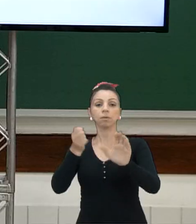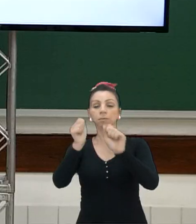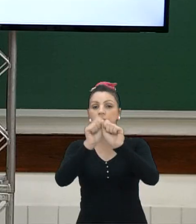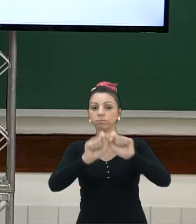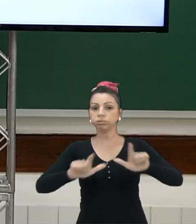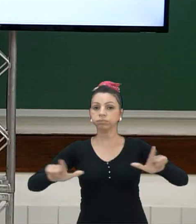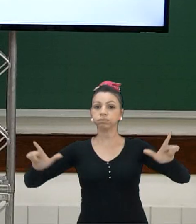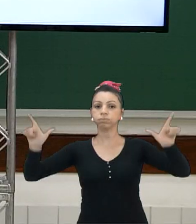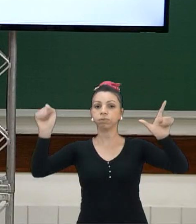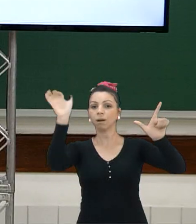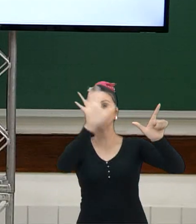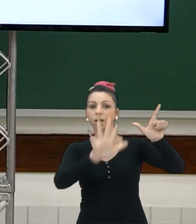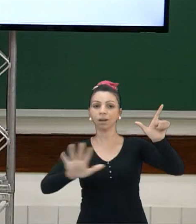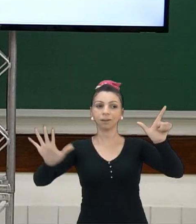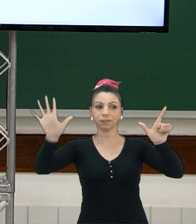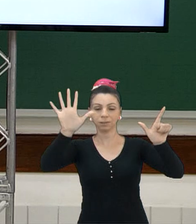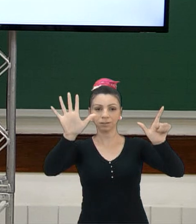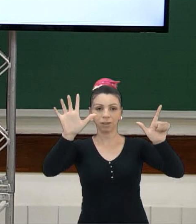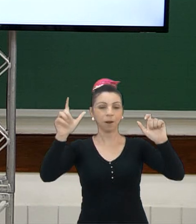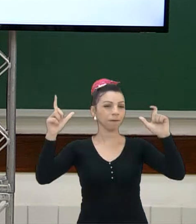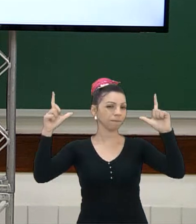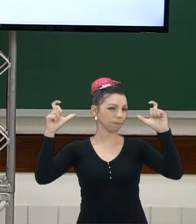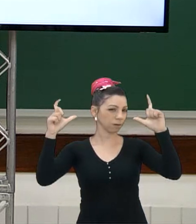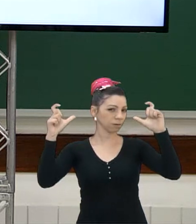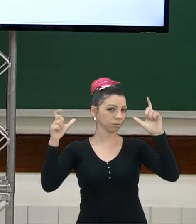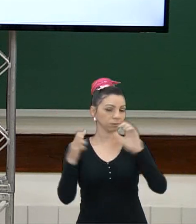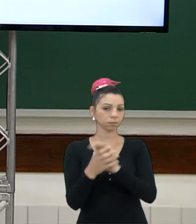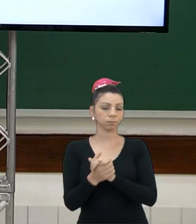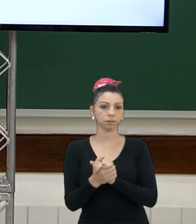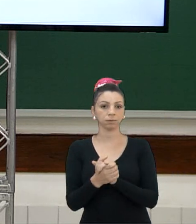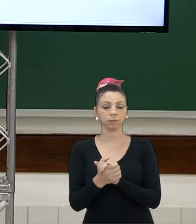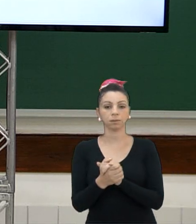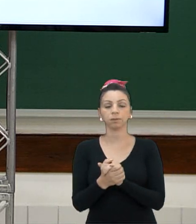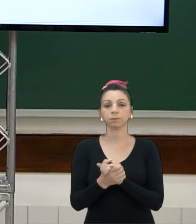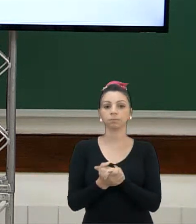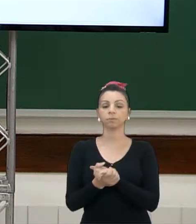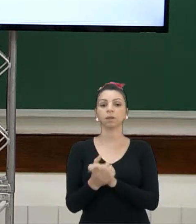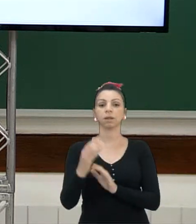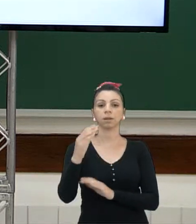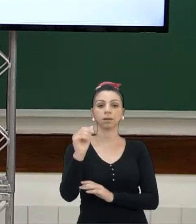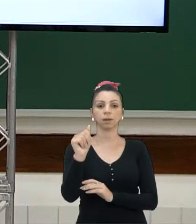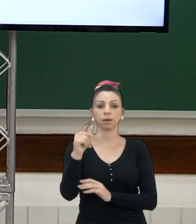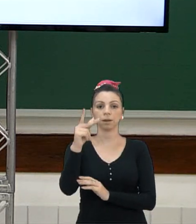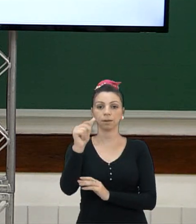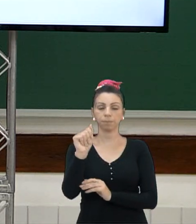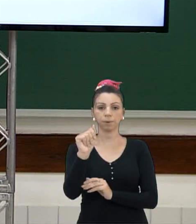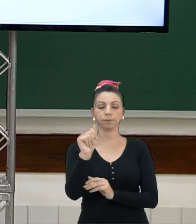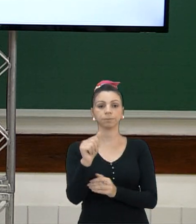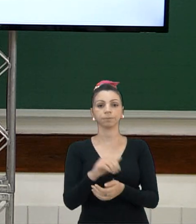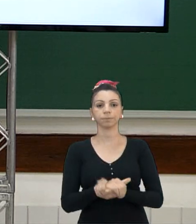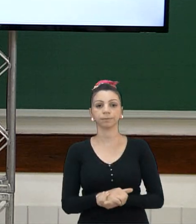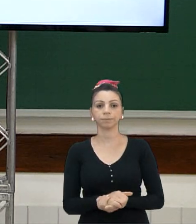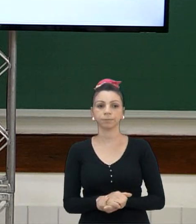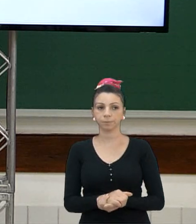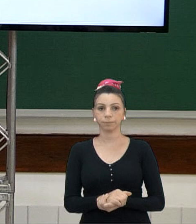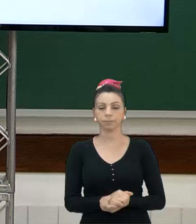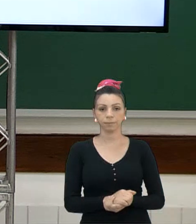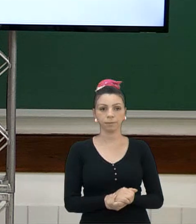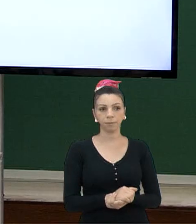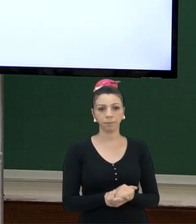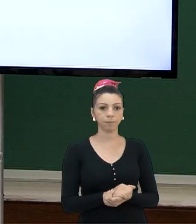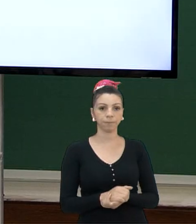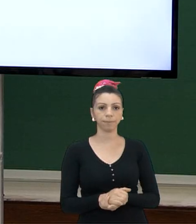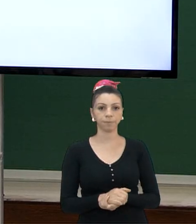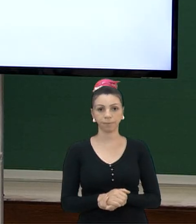tirada ali desta região. Então, é assim que se configura a capa do folheto turístico. Aí